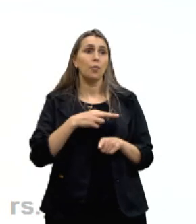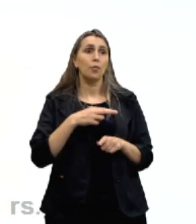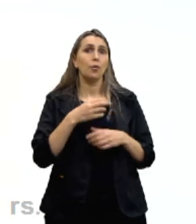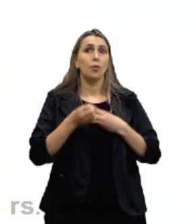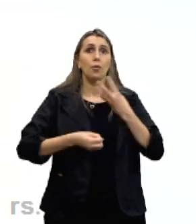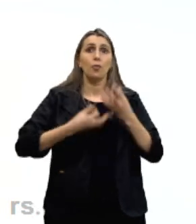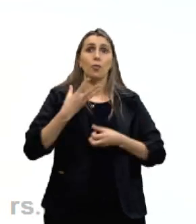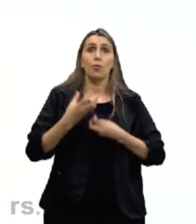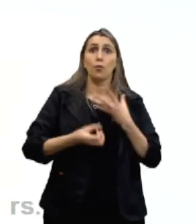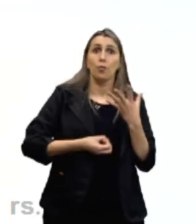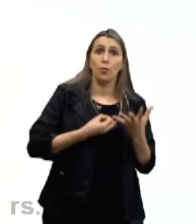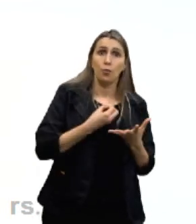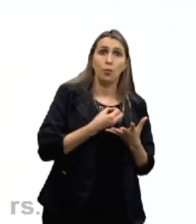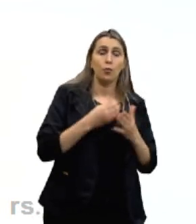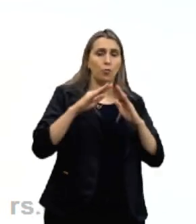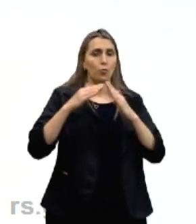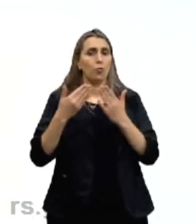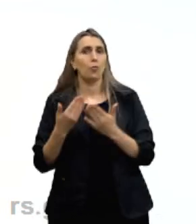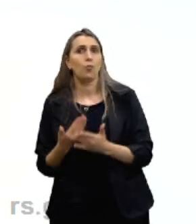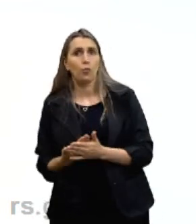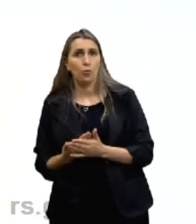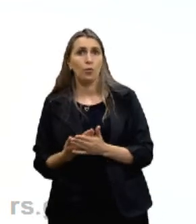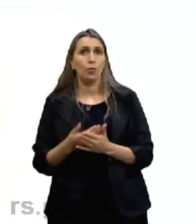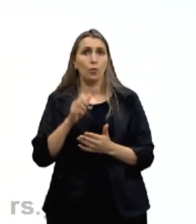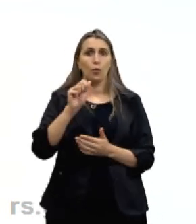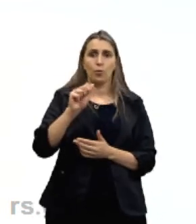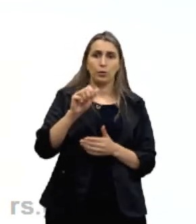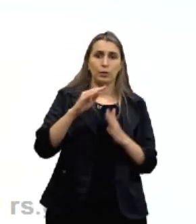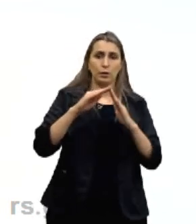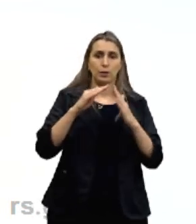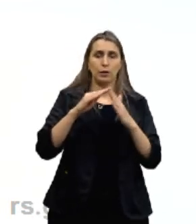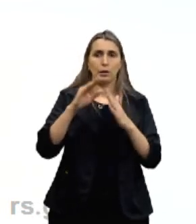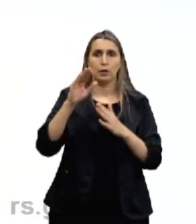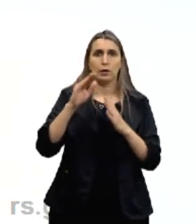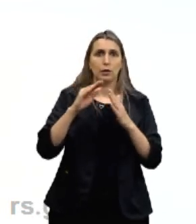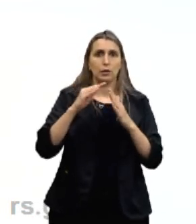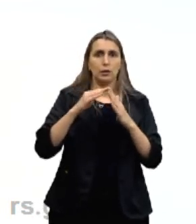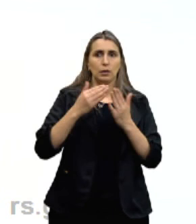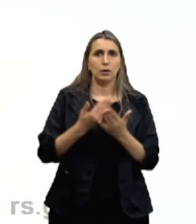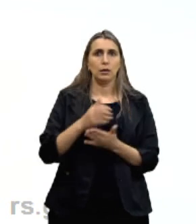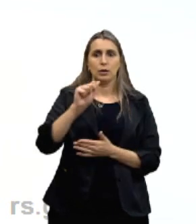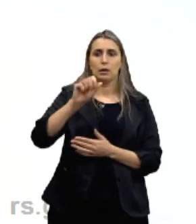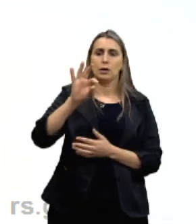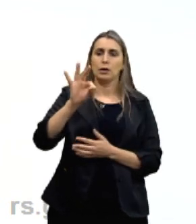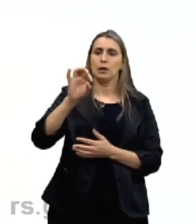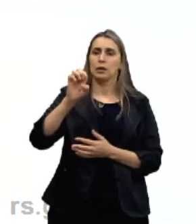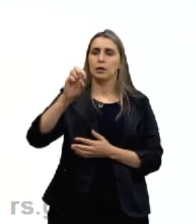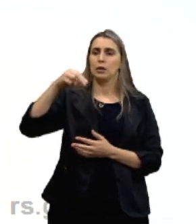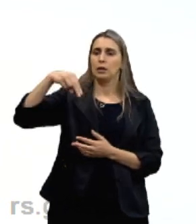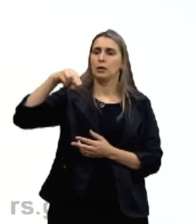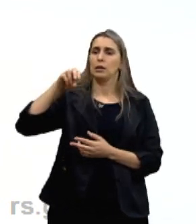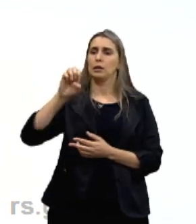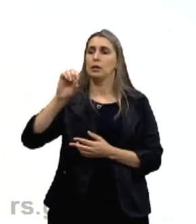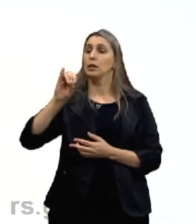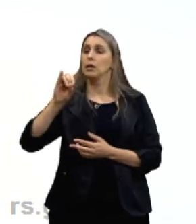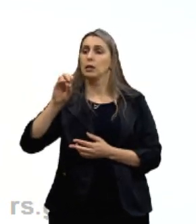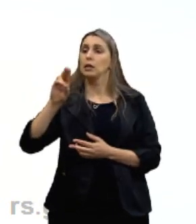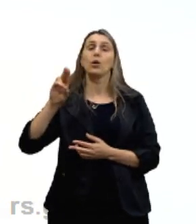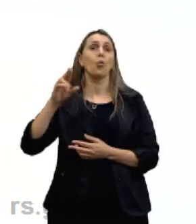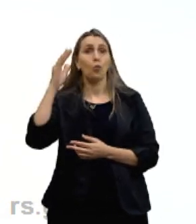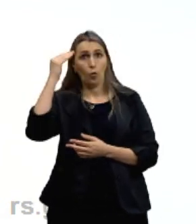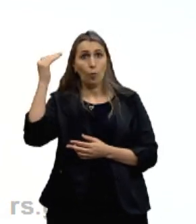deixar sozinho impressões ali do colégio que é O Ateneu que é uma obra extremamente famosa na literatura brasileira